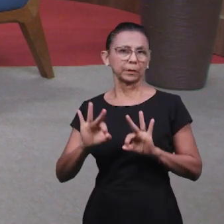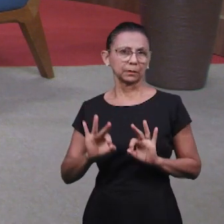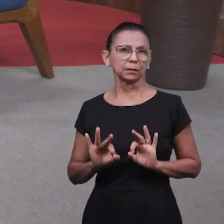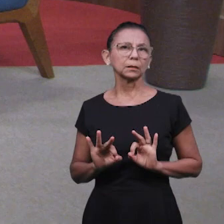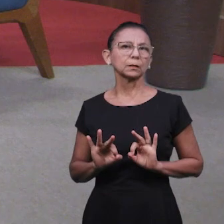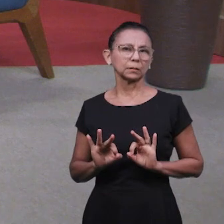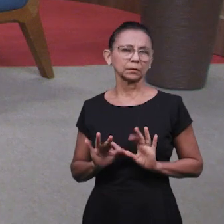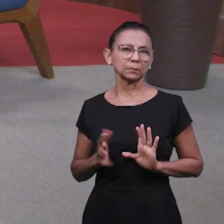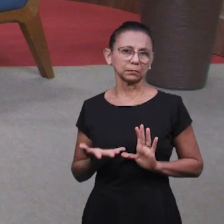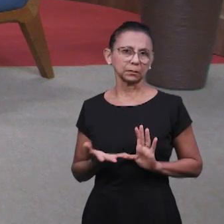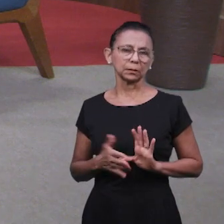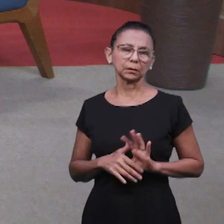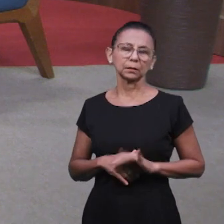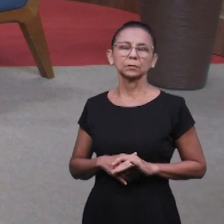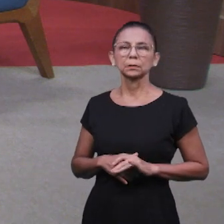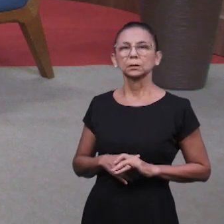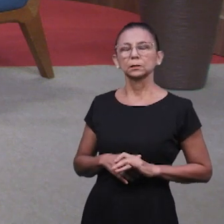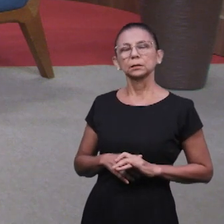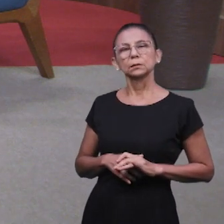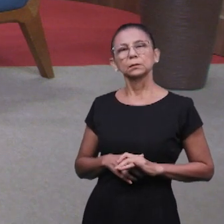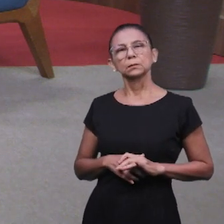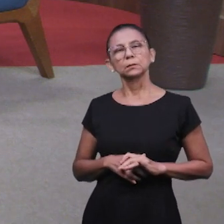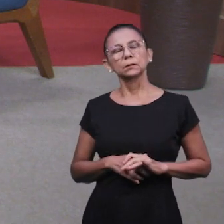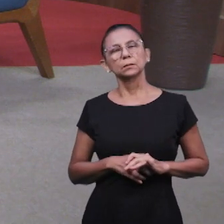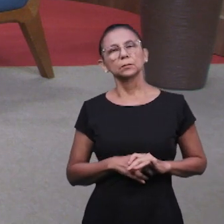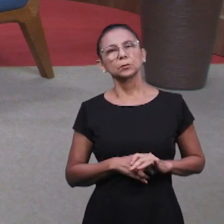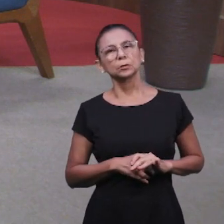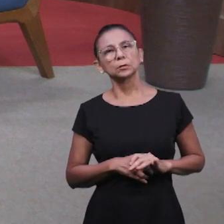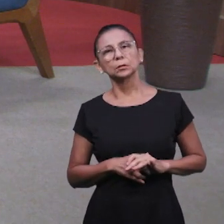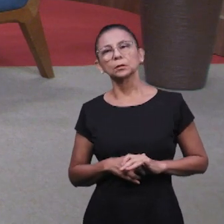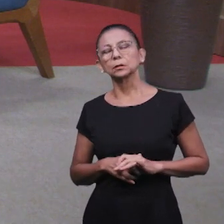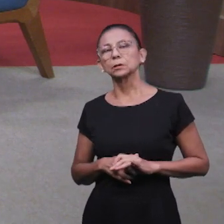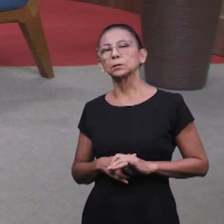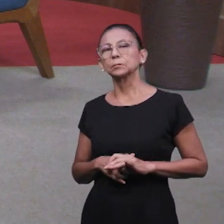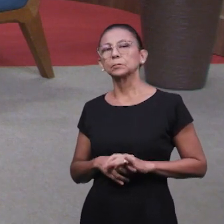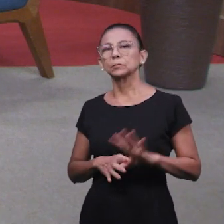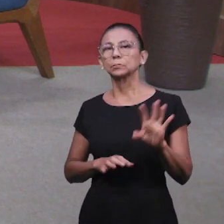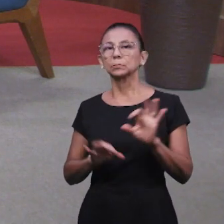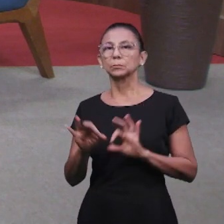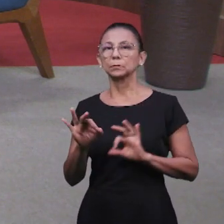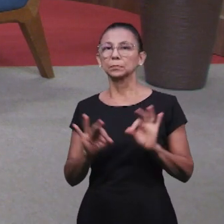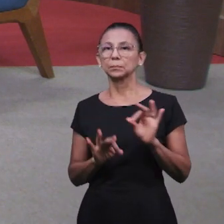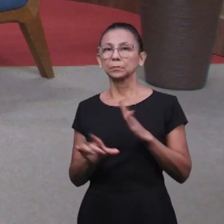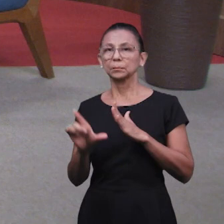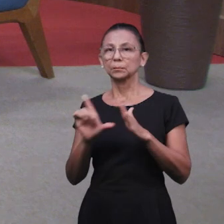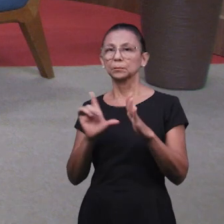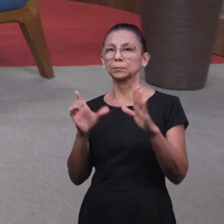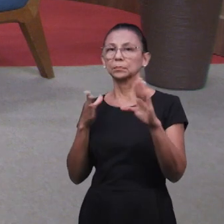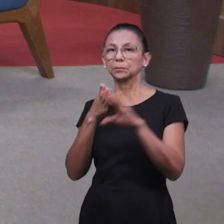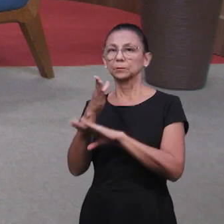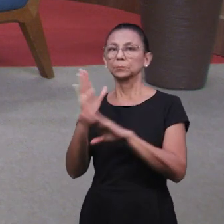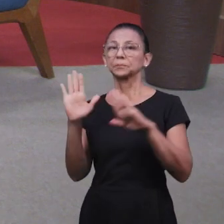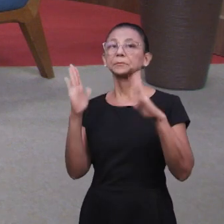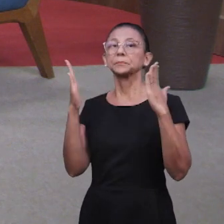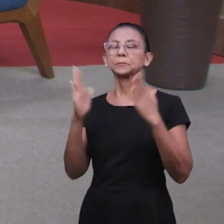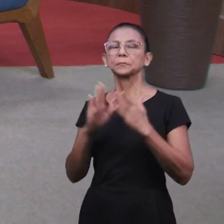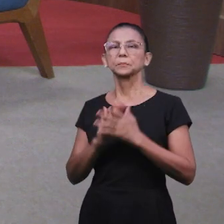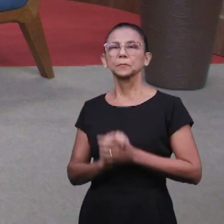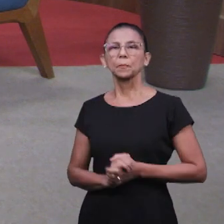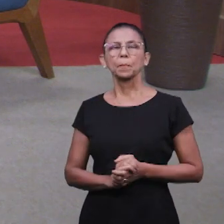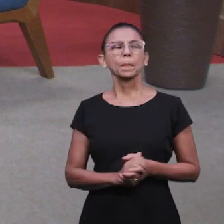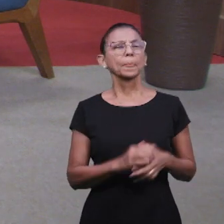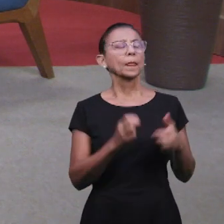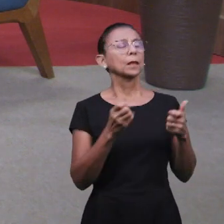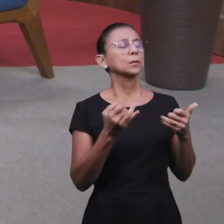elas estivessem, ou aquelas que acabaram por entrar para a festa, estivessem preparadas. Qual a abordagem que você